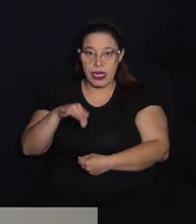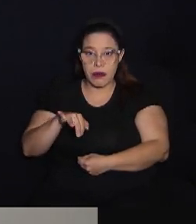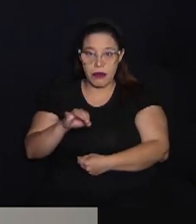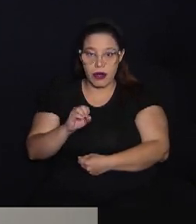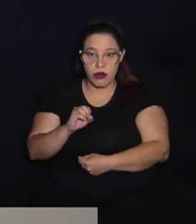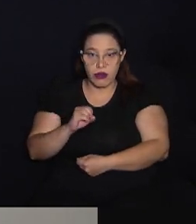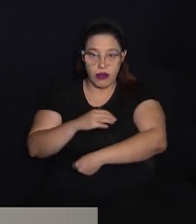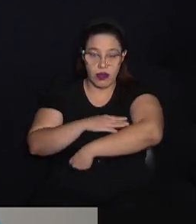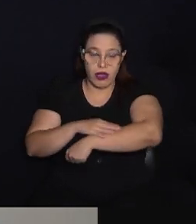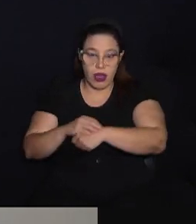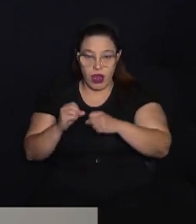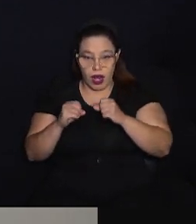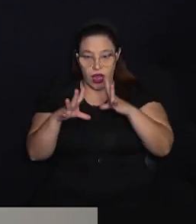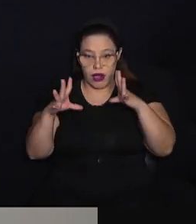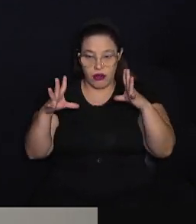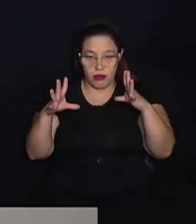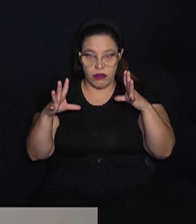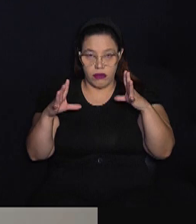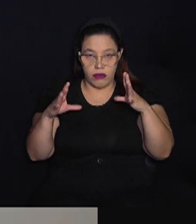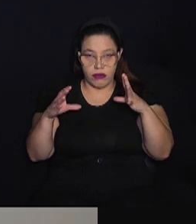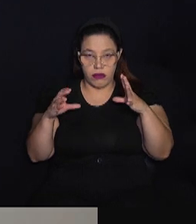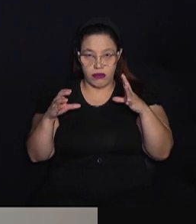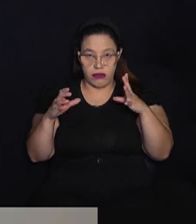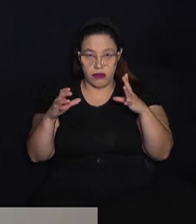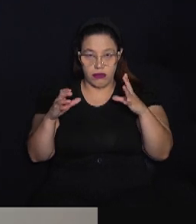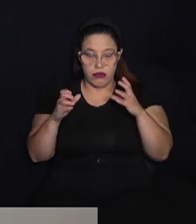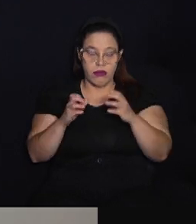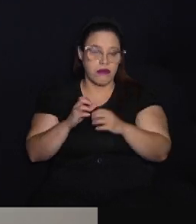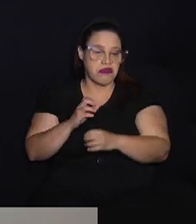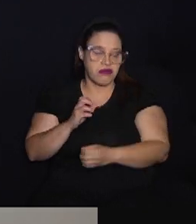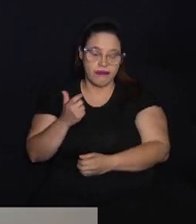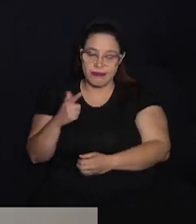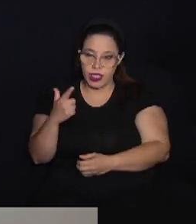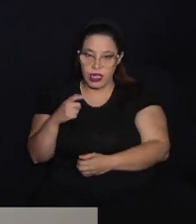pele clara, ele tem ausência total de pigmento.